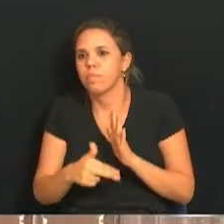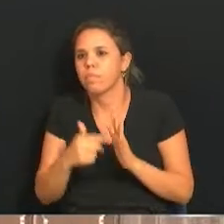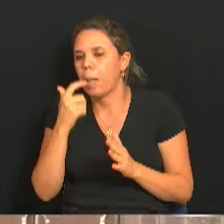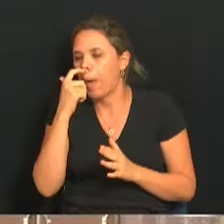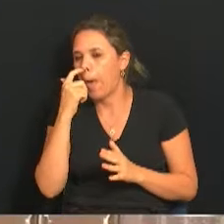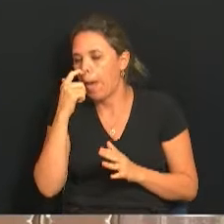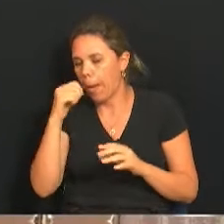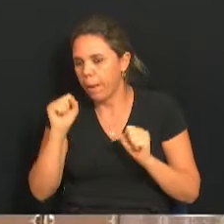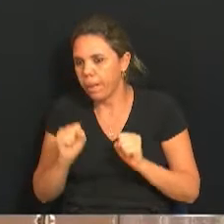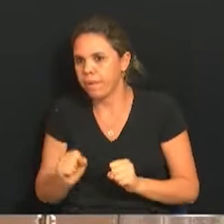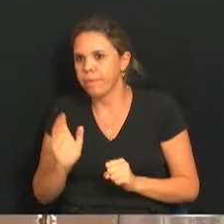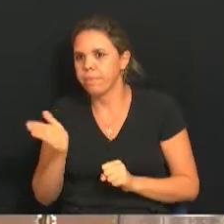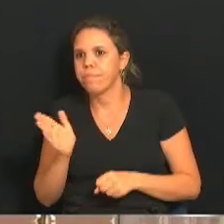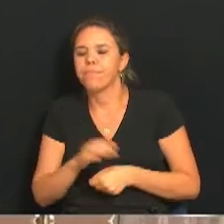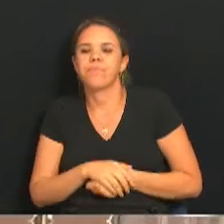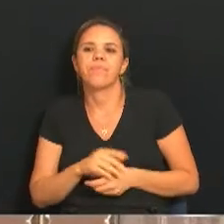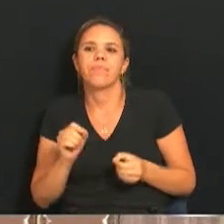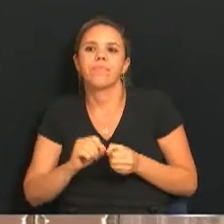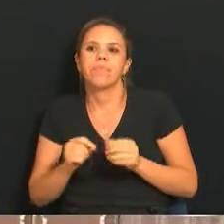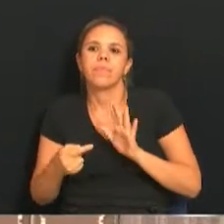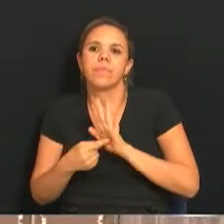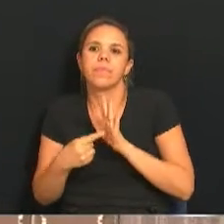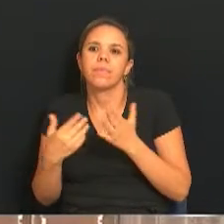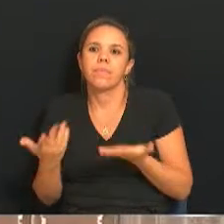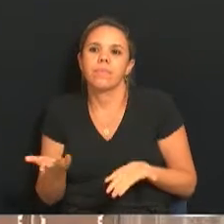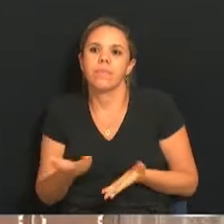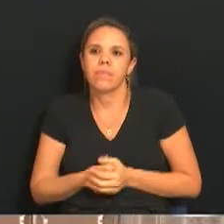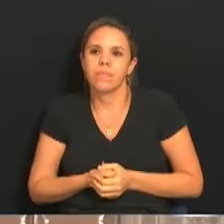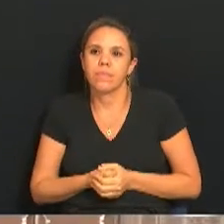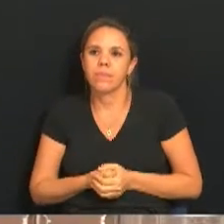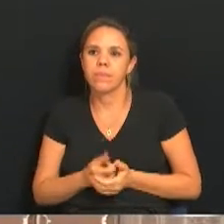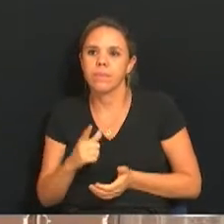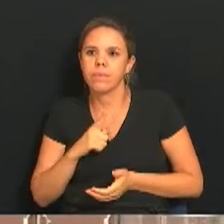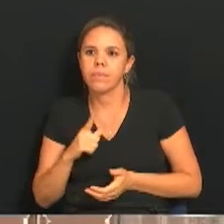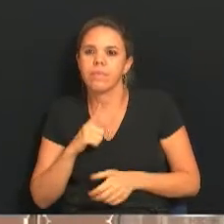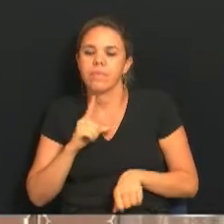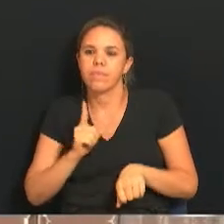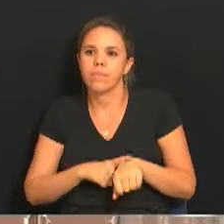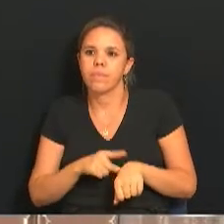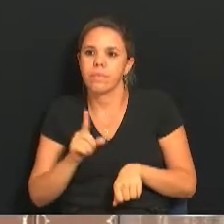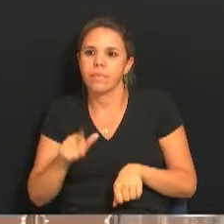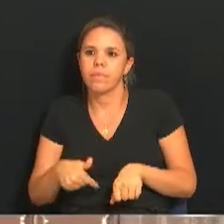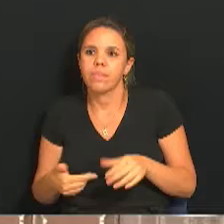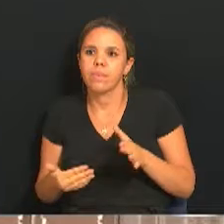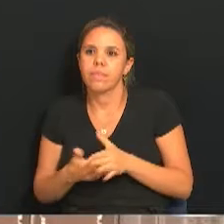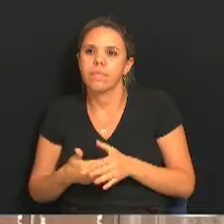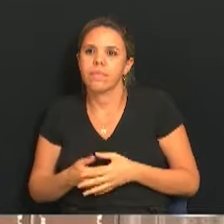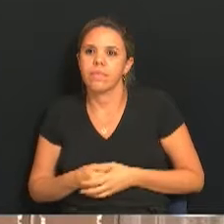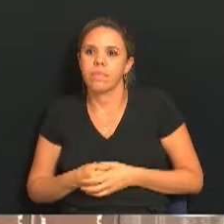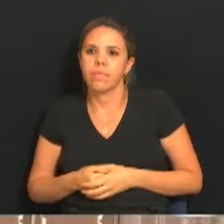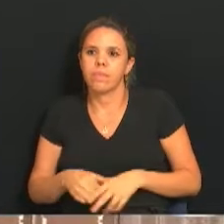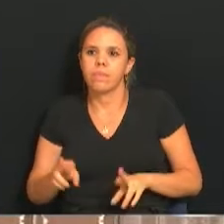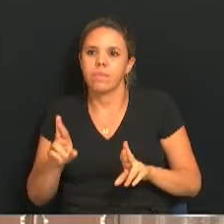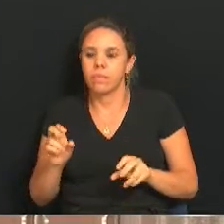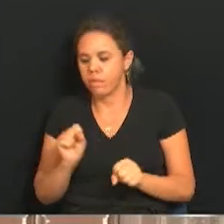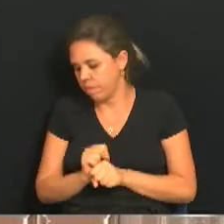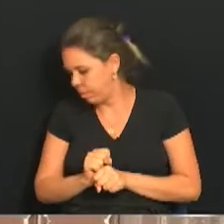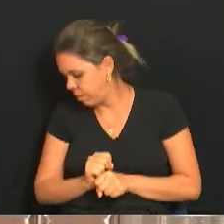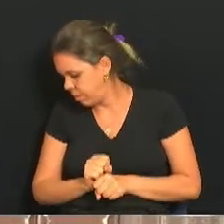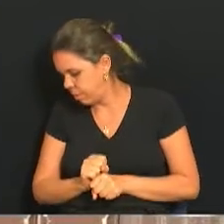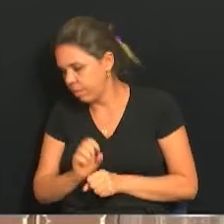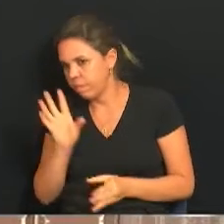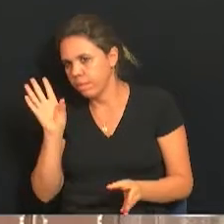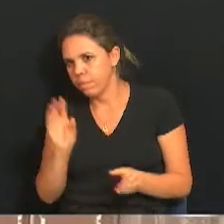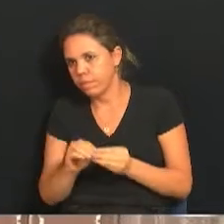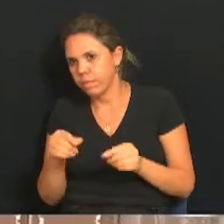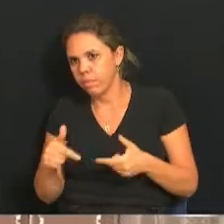possa já fazer a apresentação. Nós temos aqui um tempo limite, então eu espero que a gente possa concluir os nossos